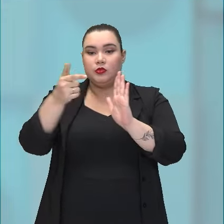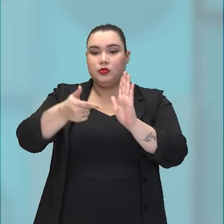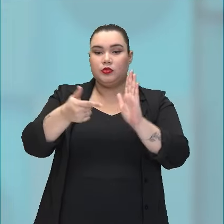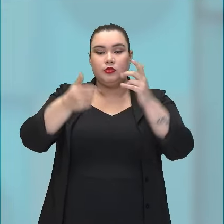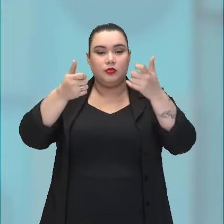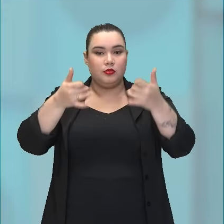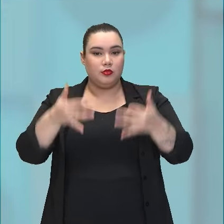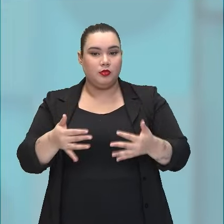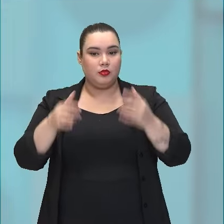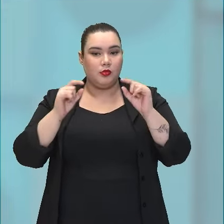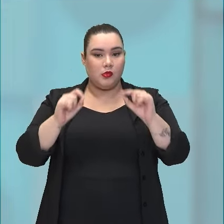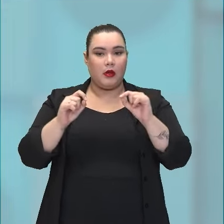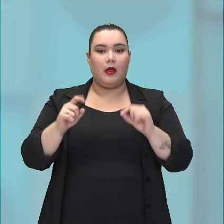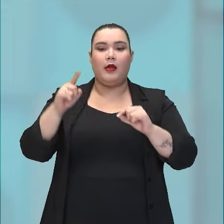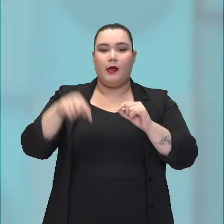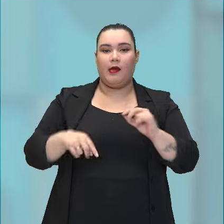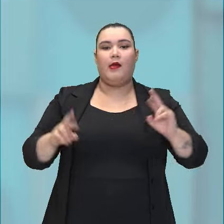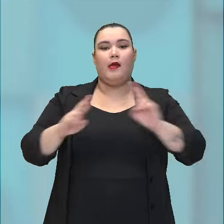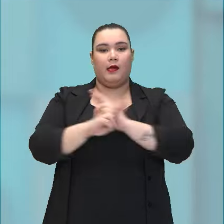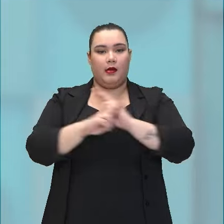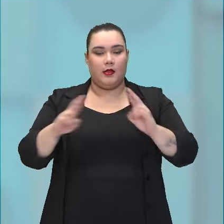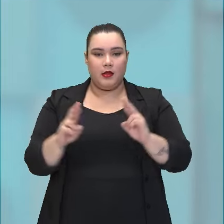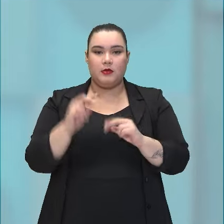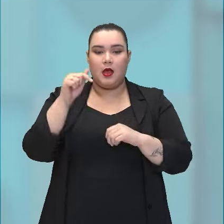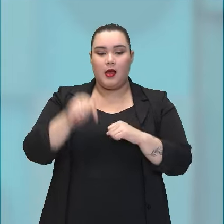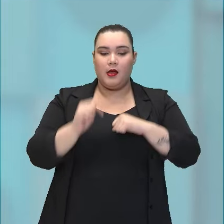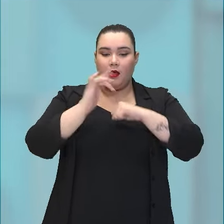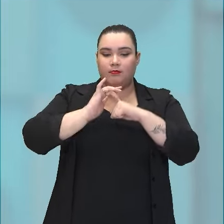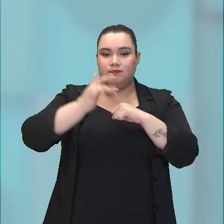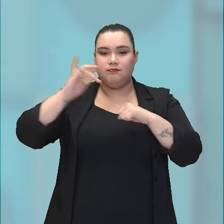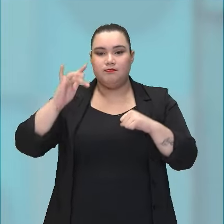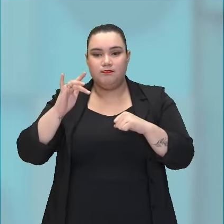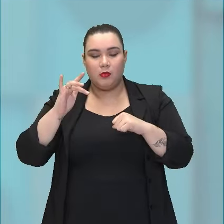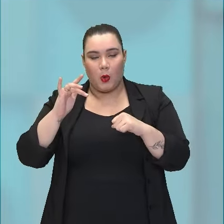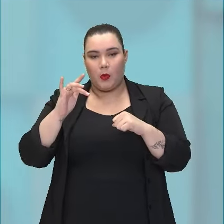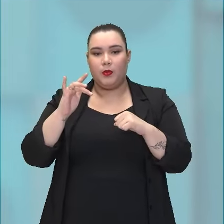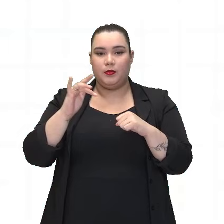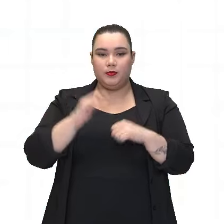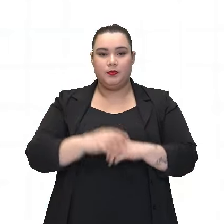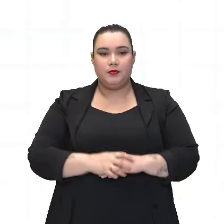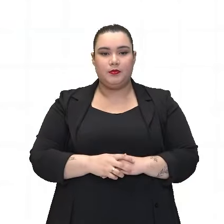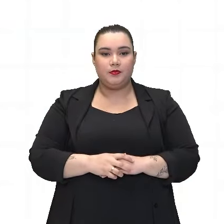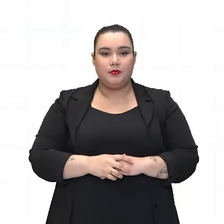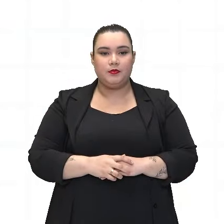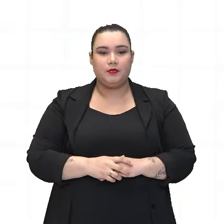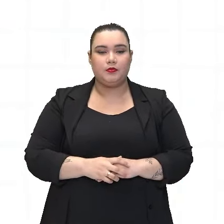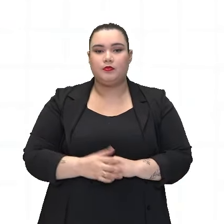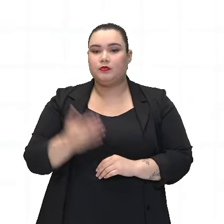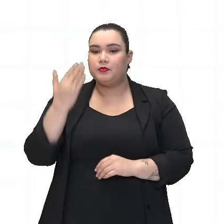exatamente algo relacionado ao diamante também. Então leiam comigo o segundo texto.